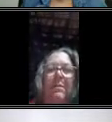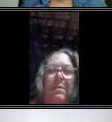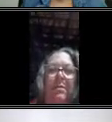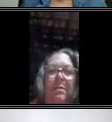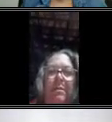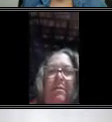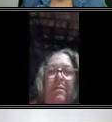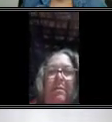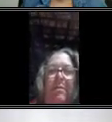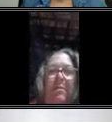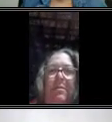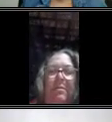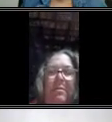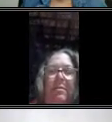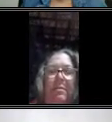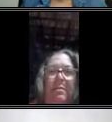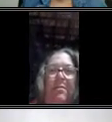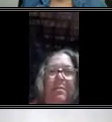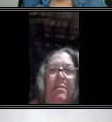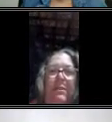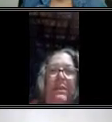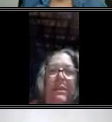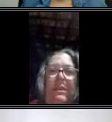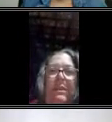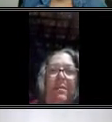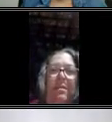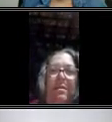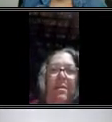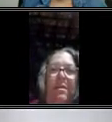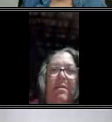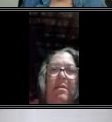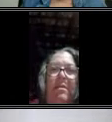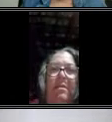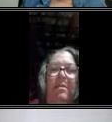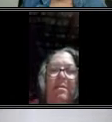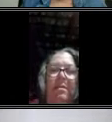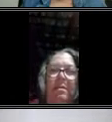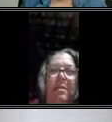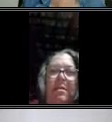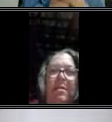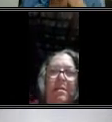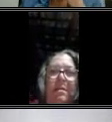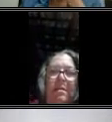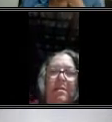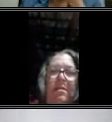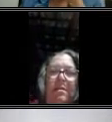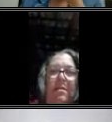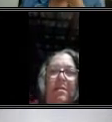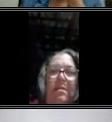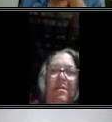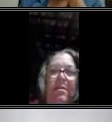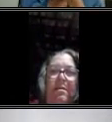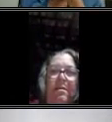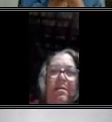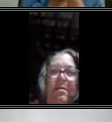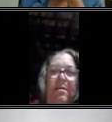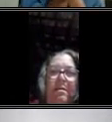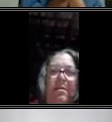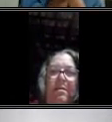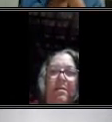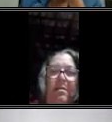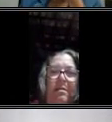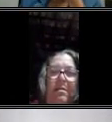Ansiedade e depressão, alterações sociais, né, de habilidades sociais, de organização do